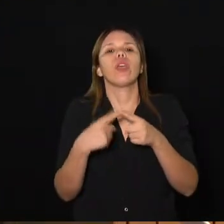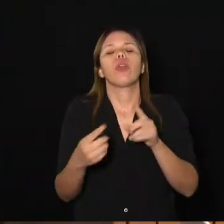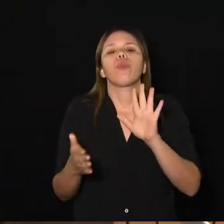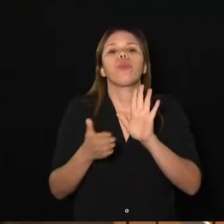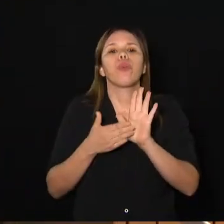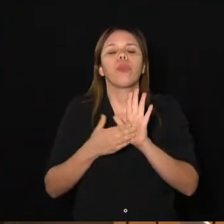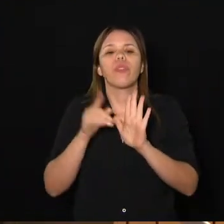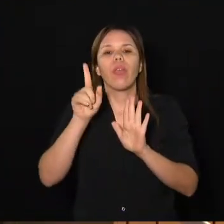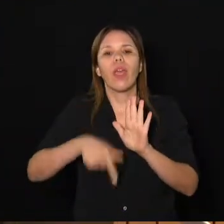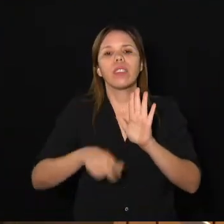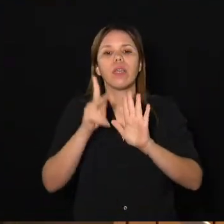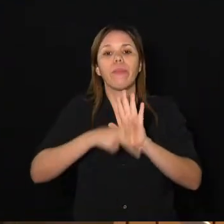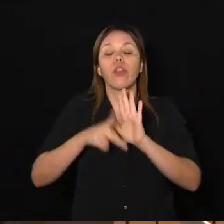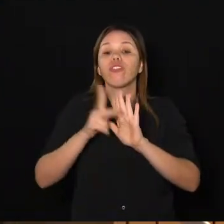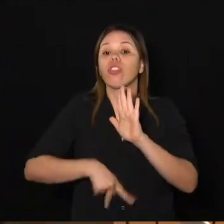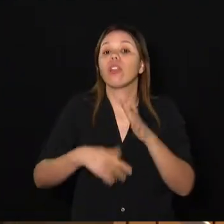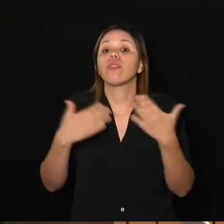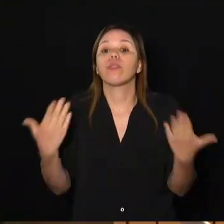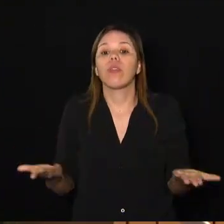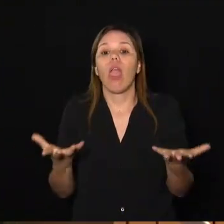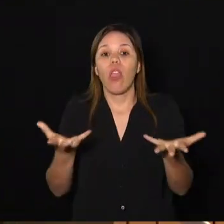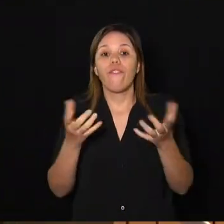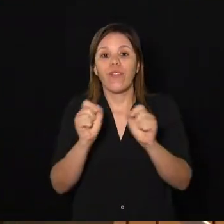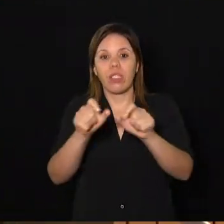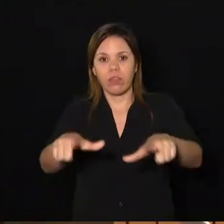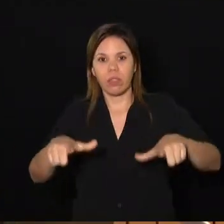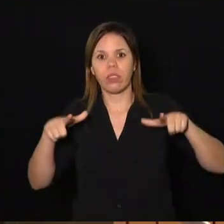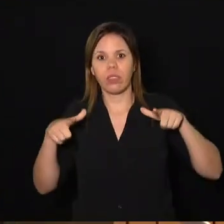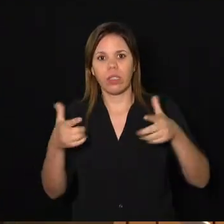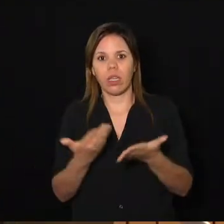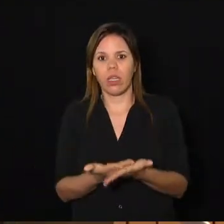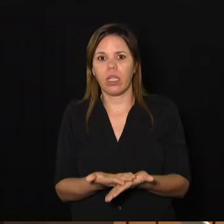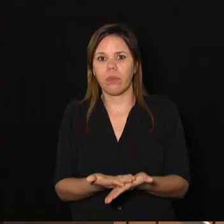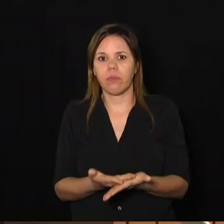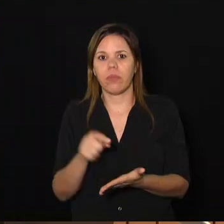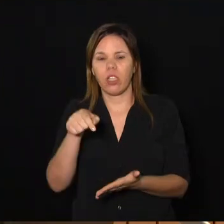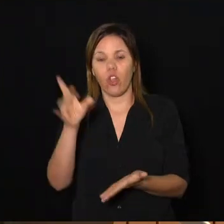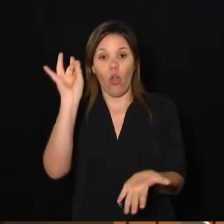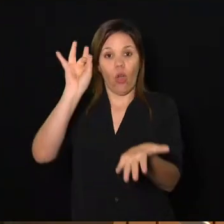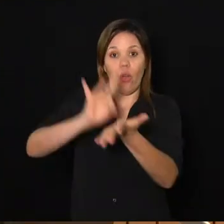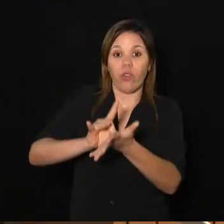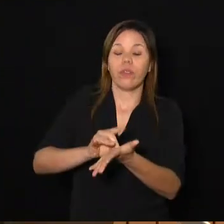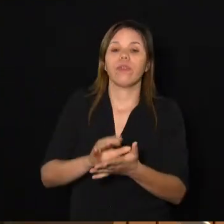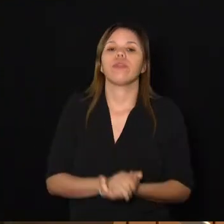projeto eu fiz um requerimento de informação que está aqui na minha mão um requerimento oficial